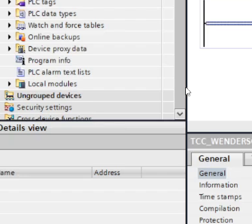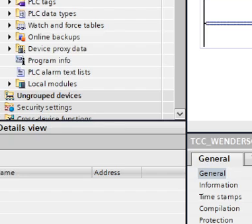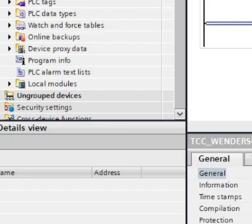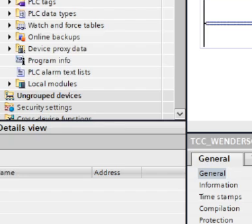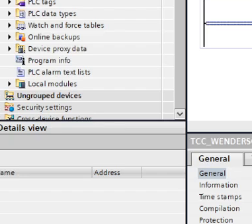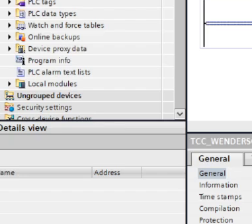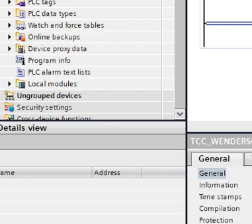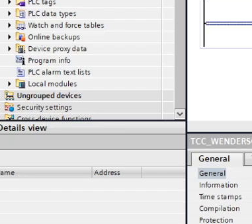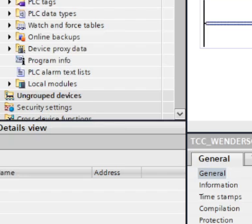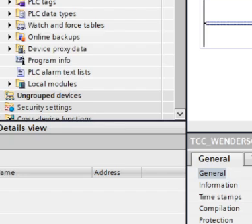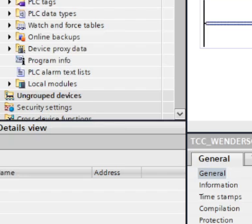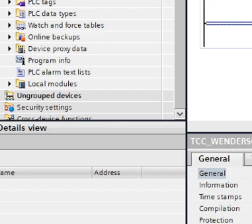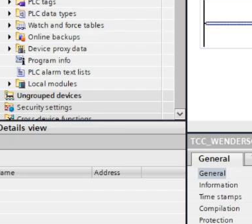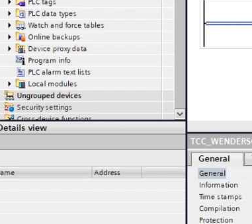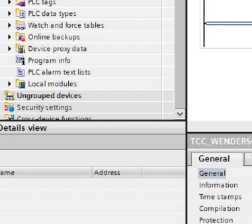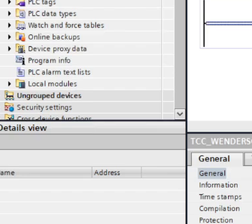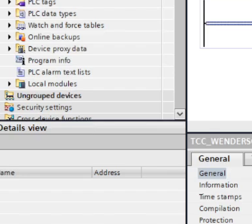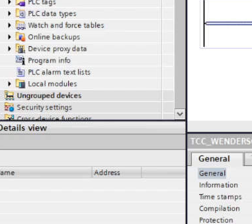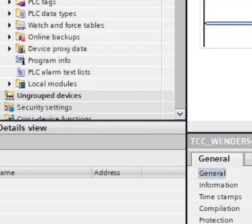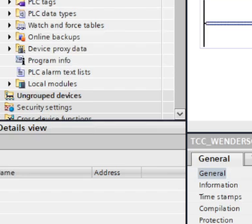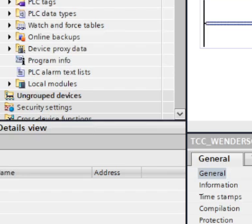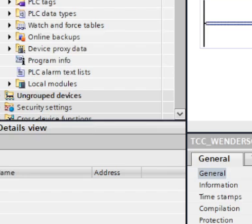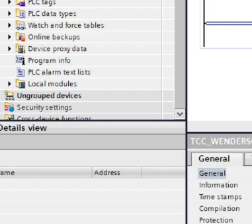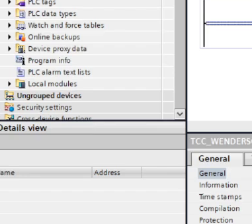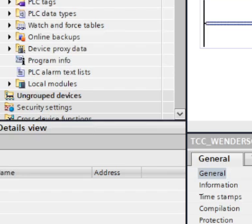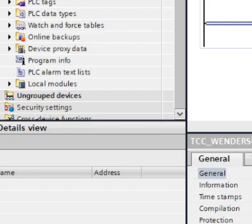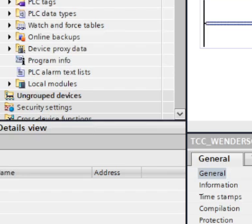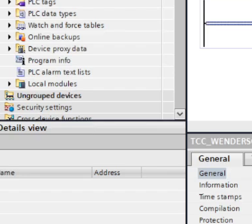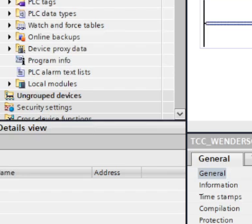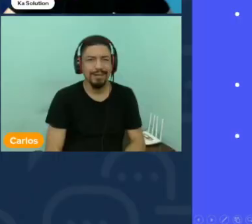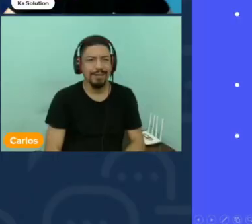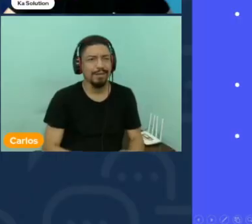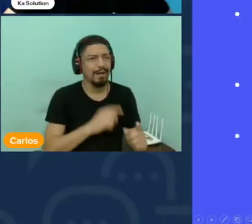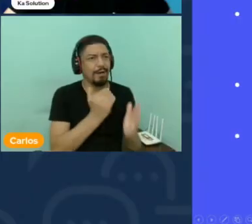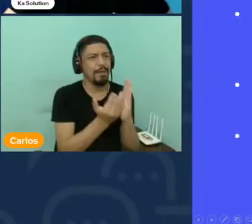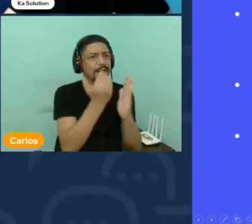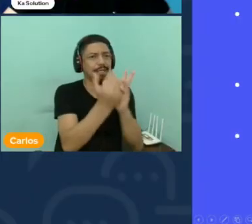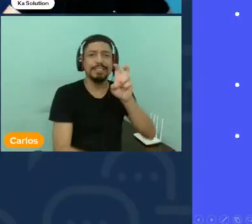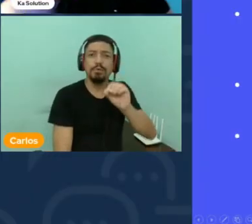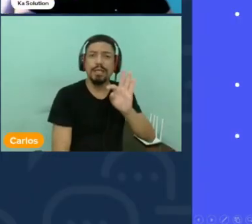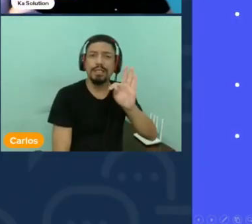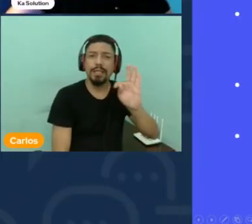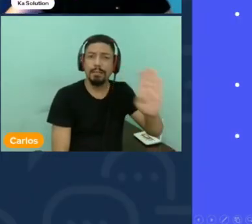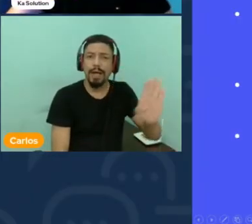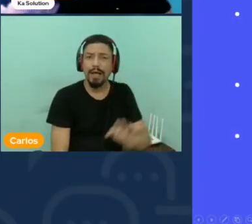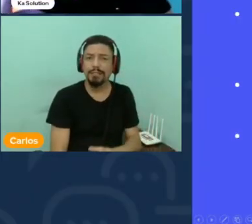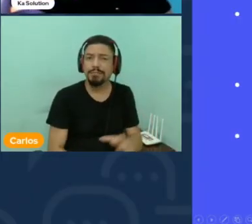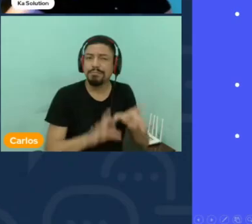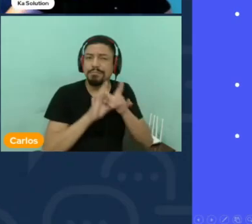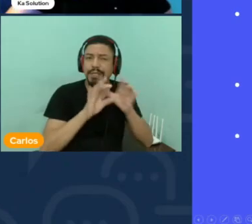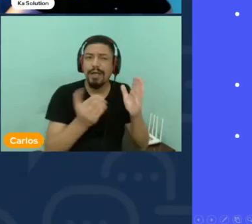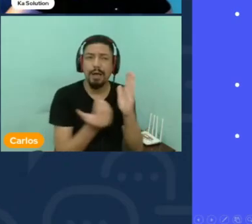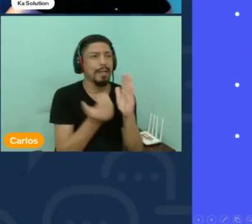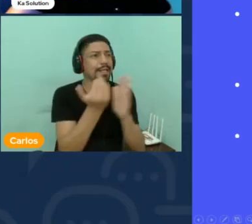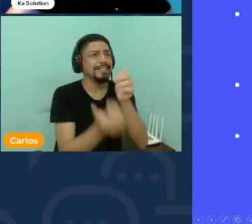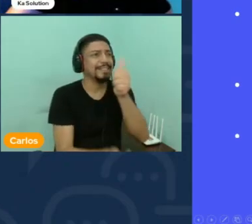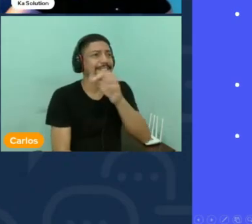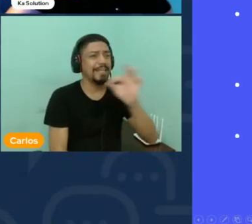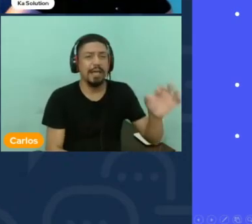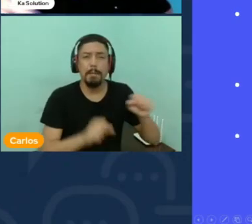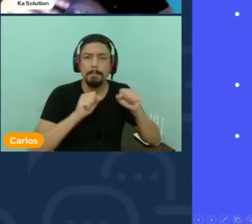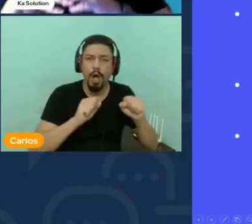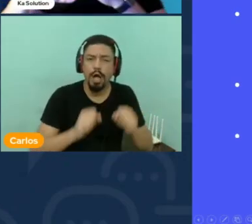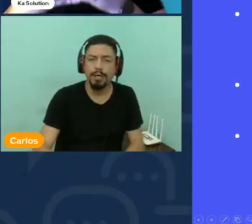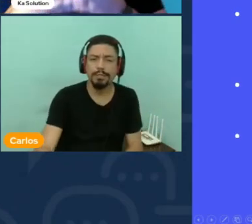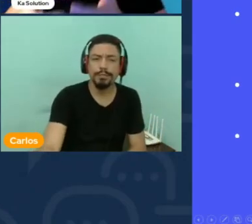mais espaço? Posso aumentar para 20. Posso aumentar para 50 e por aí vai, posso aumentar para 100.